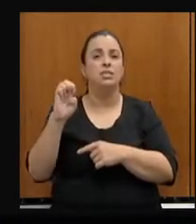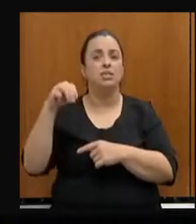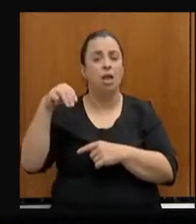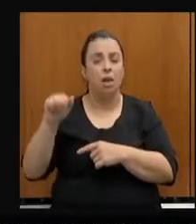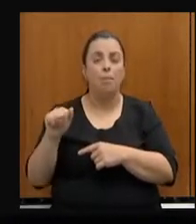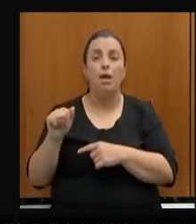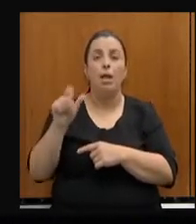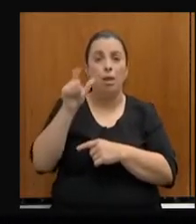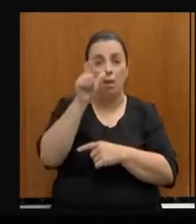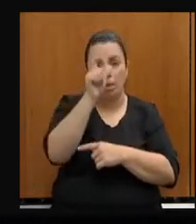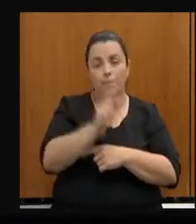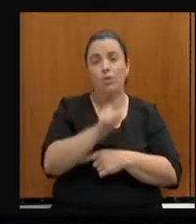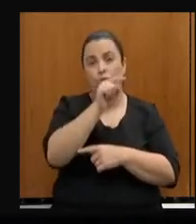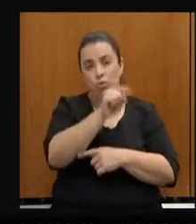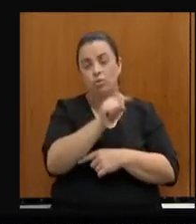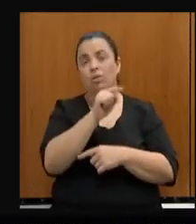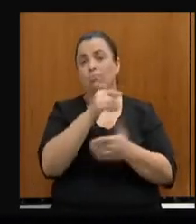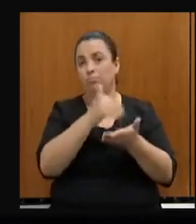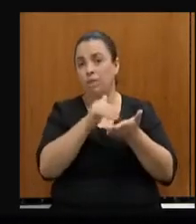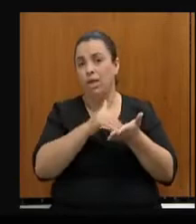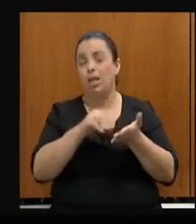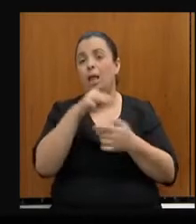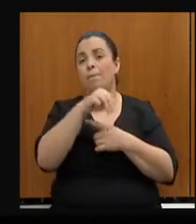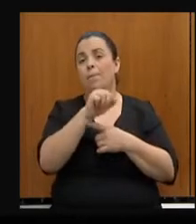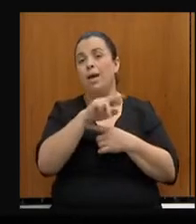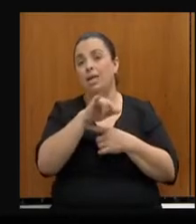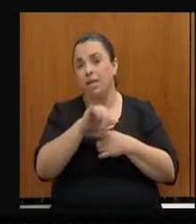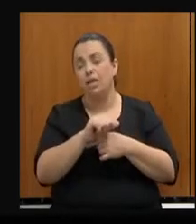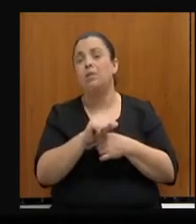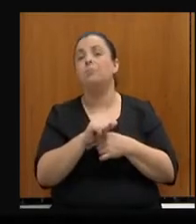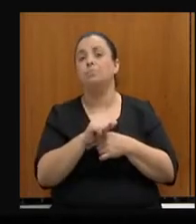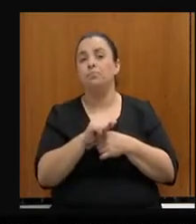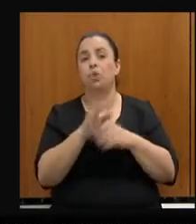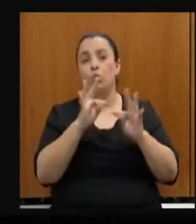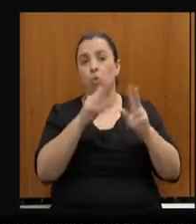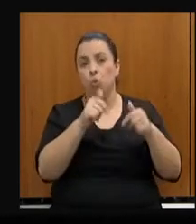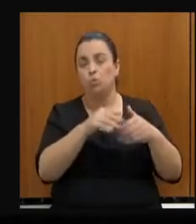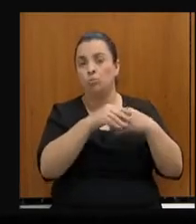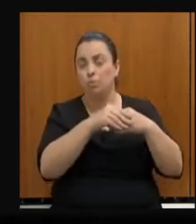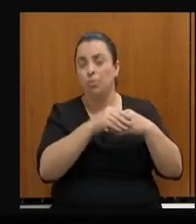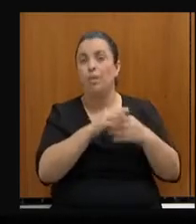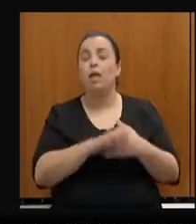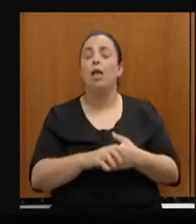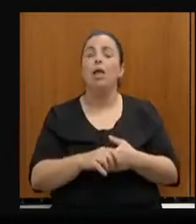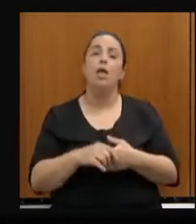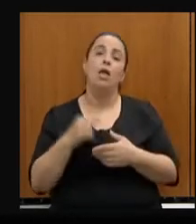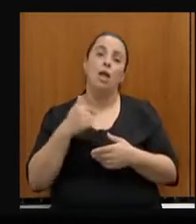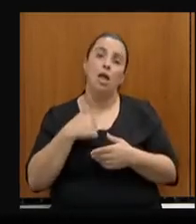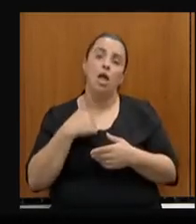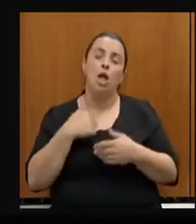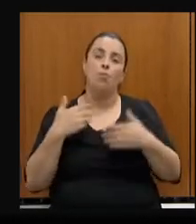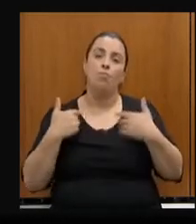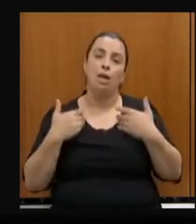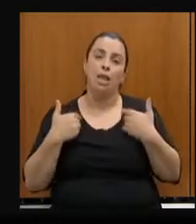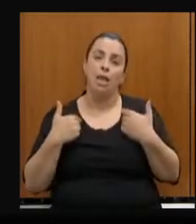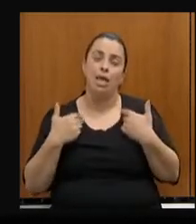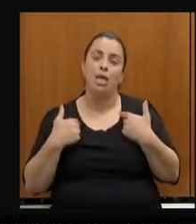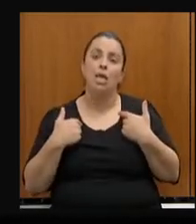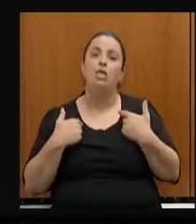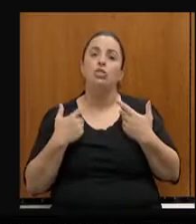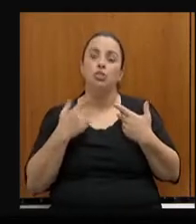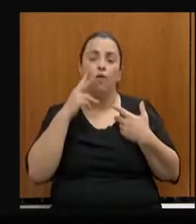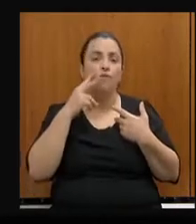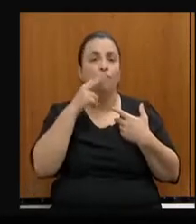Maria de Carvalho Fazer o registro da minha grande alegria de ver a frente de cinema a pessoa com a